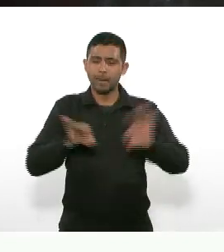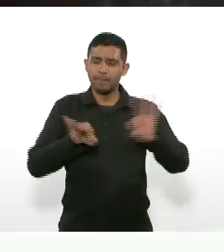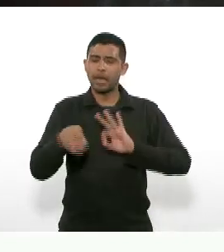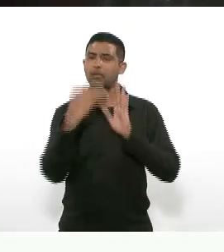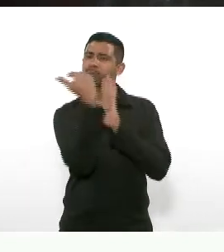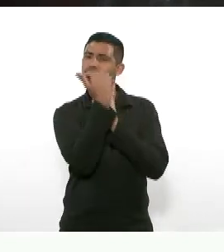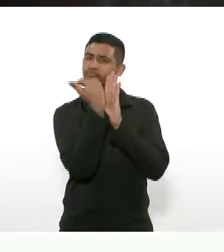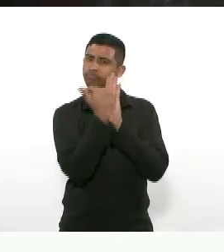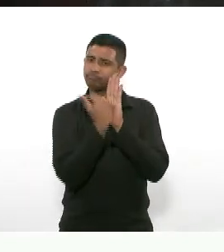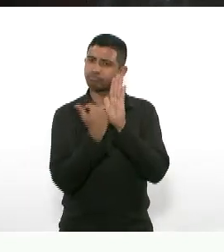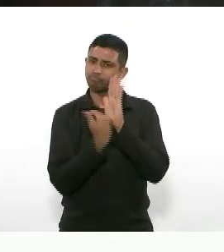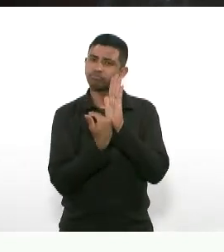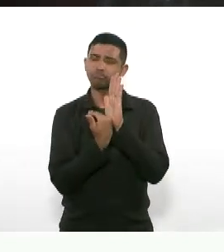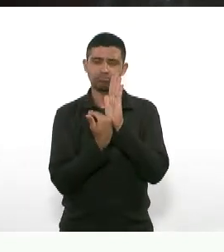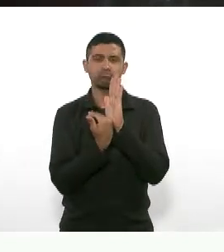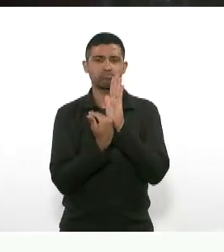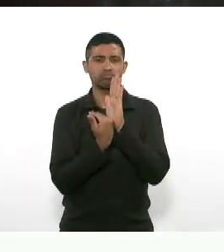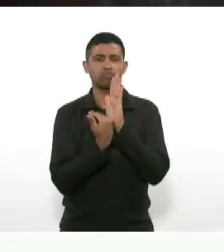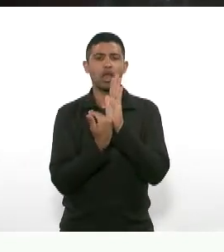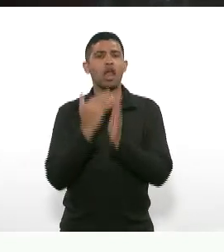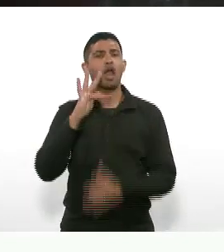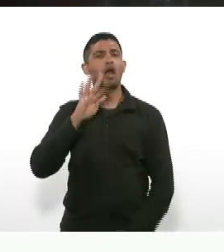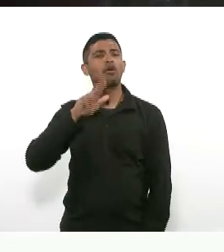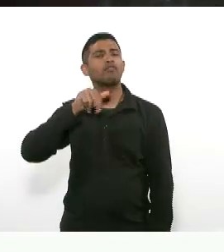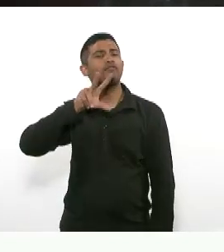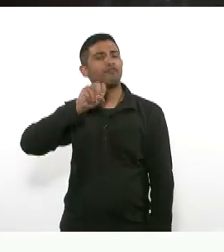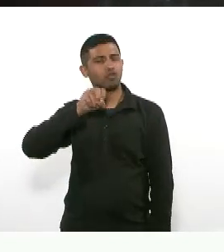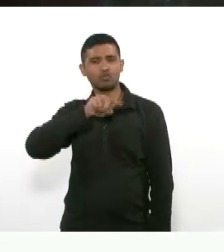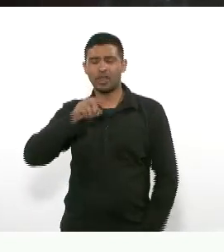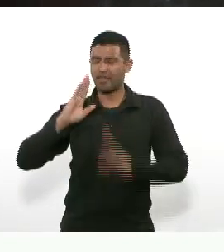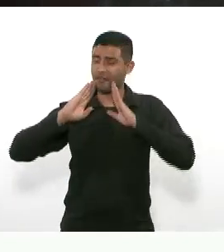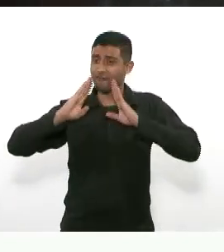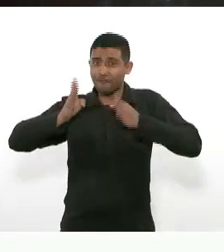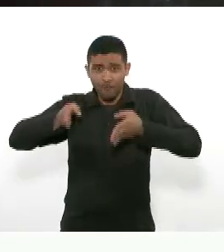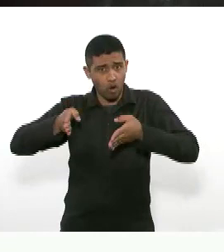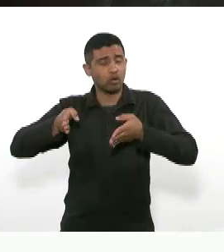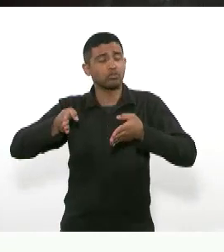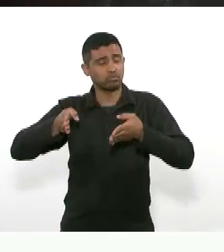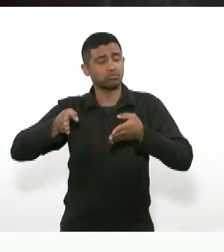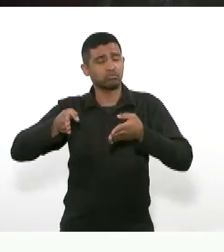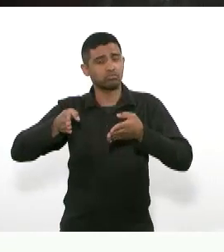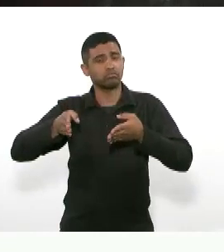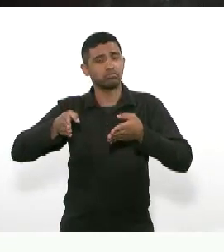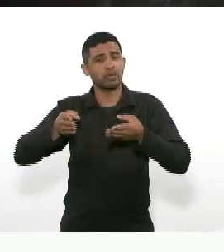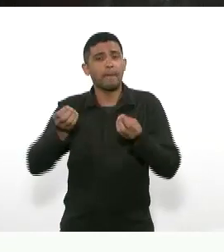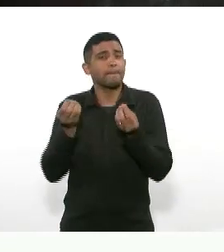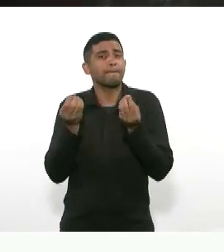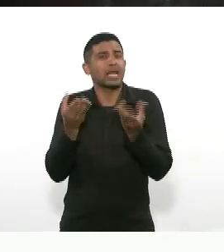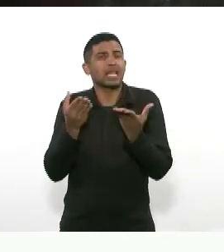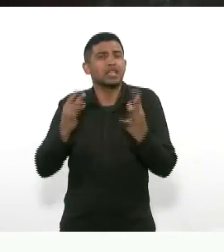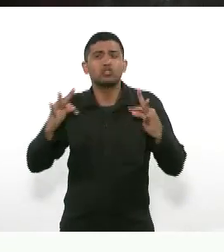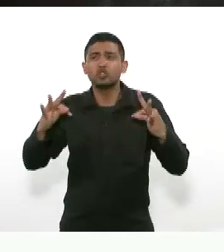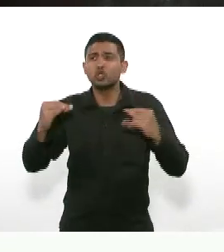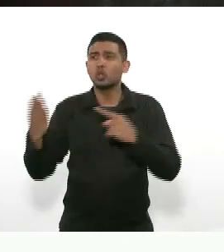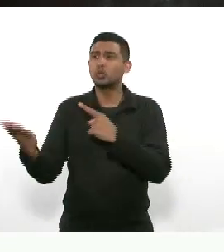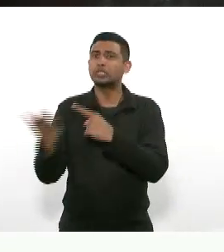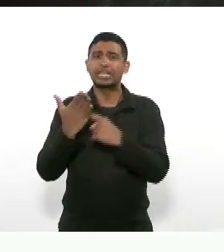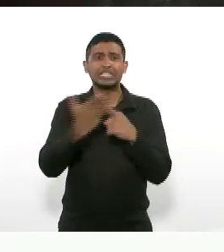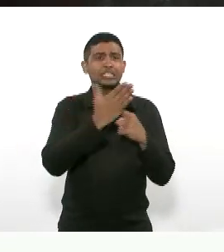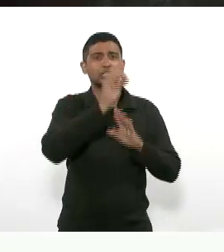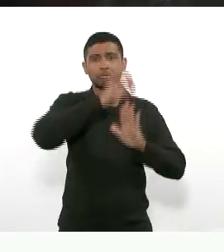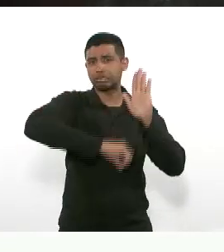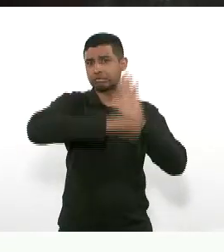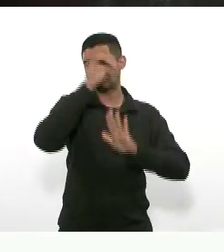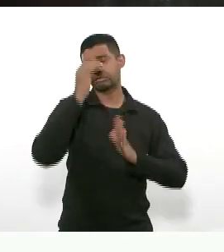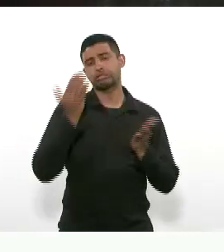fundo específico para poder receber todo reforço orçamentário,